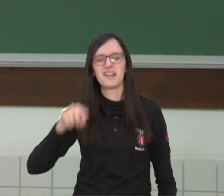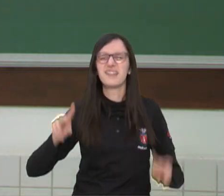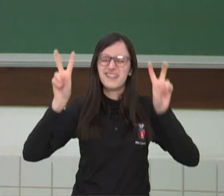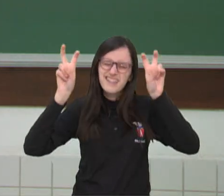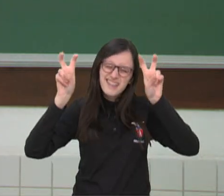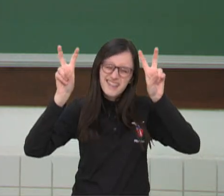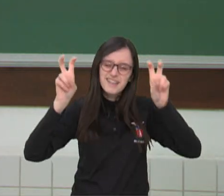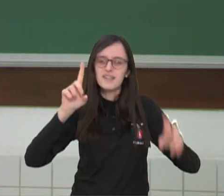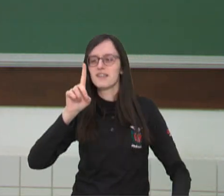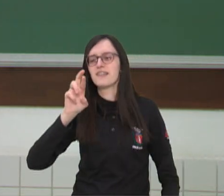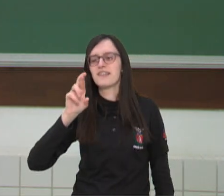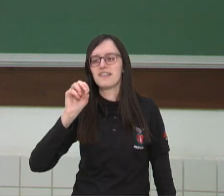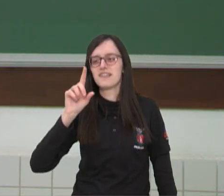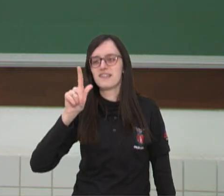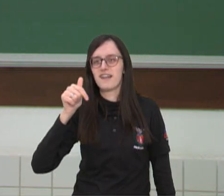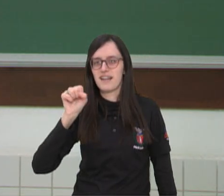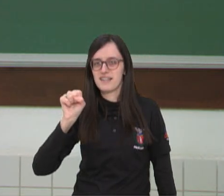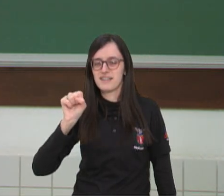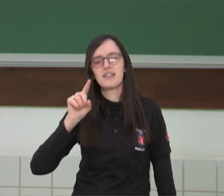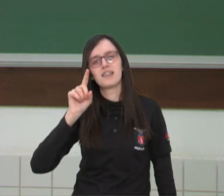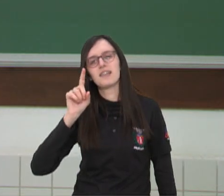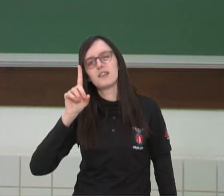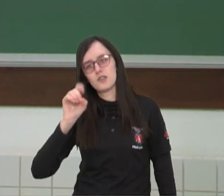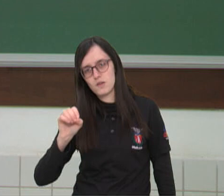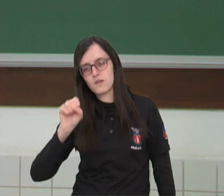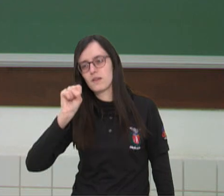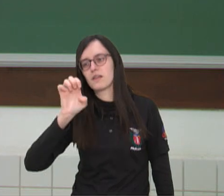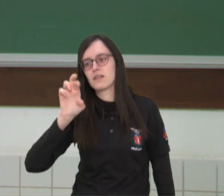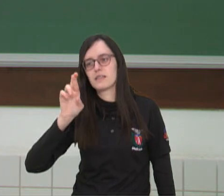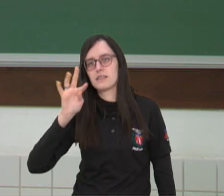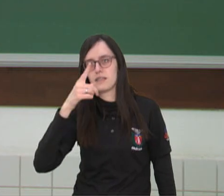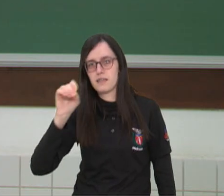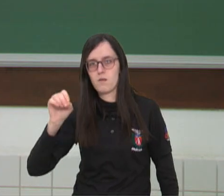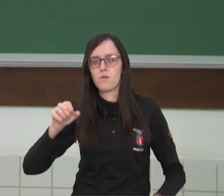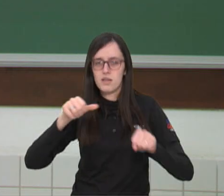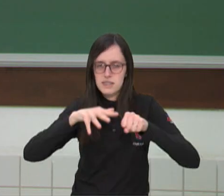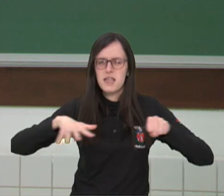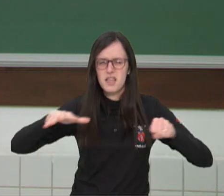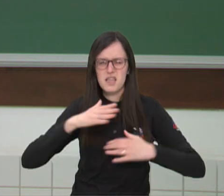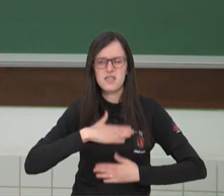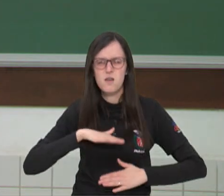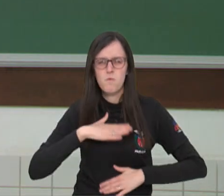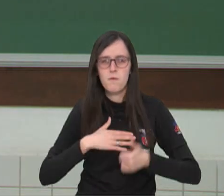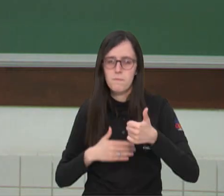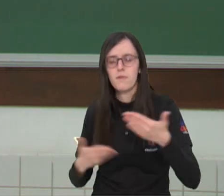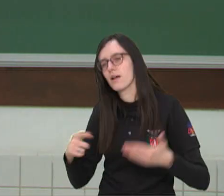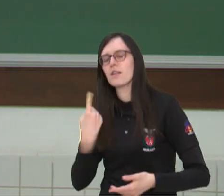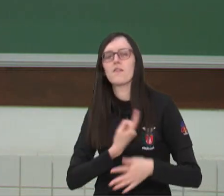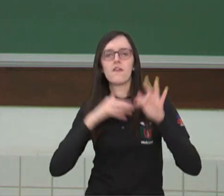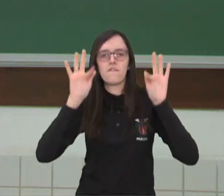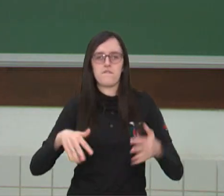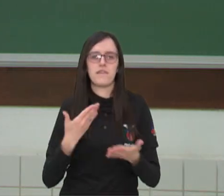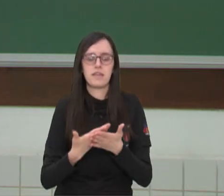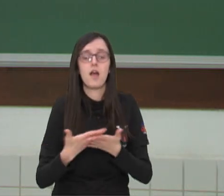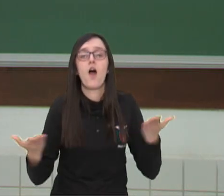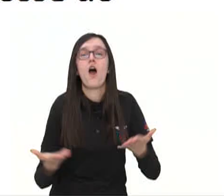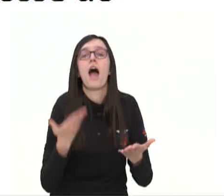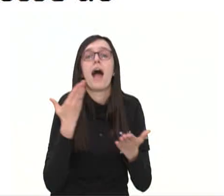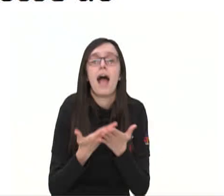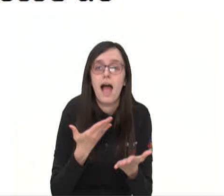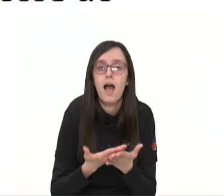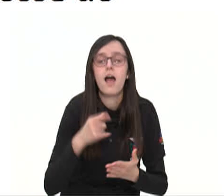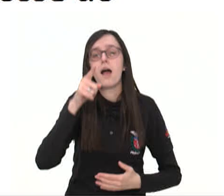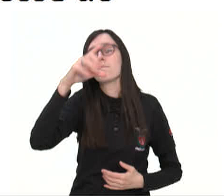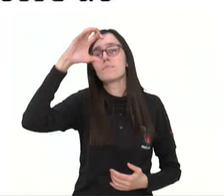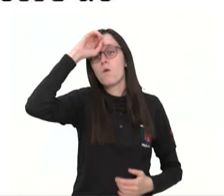drogas do sertão. Foi até aí? Muito suave, muito tranquilo? Então, bora terminar nossa aula. Na aula de